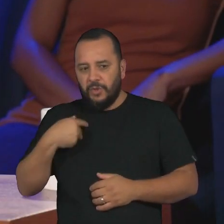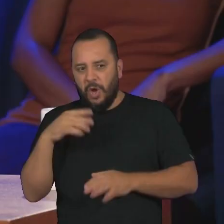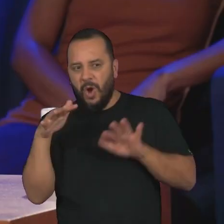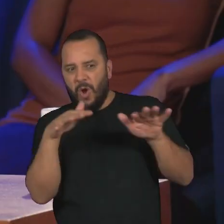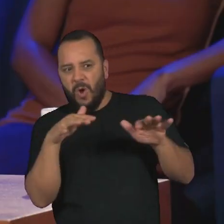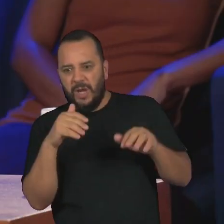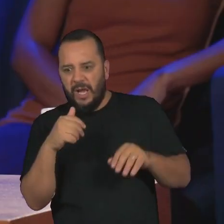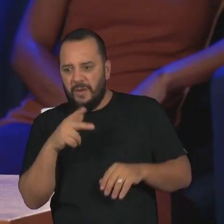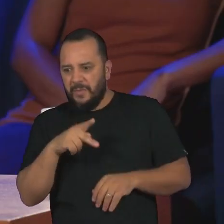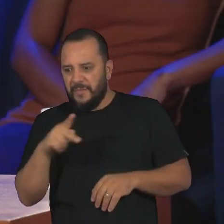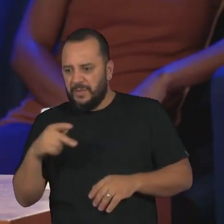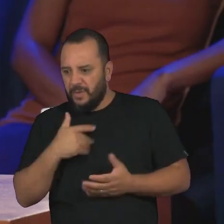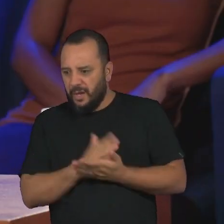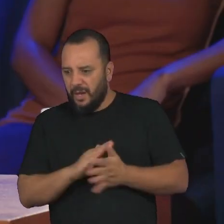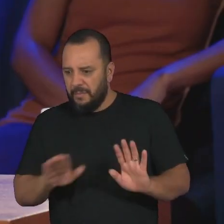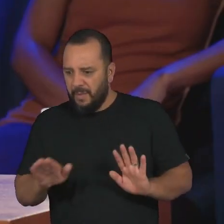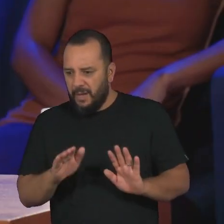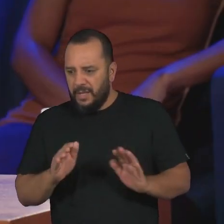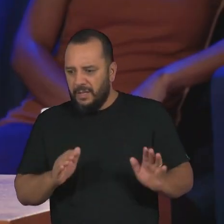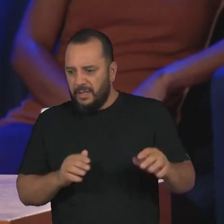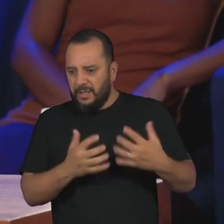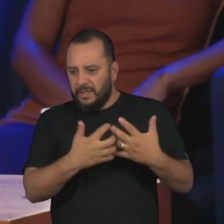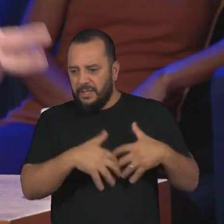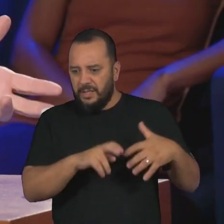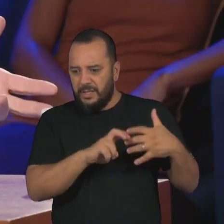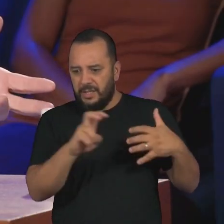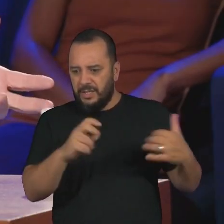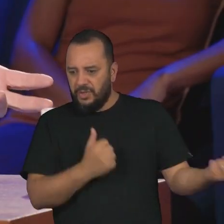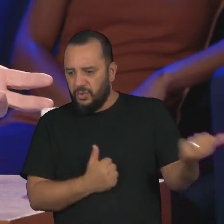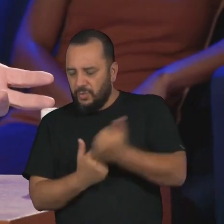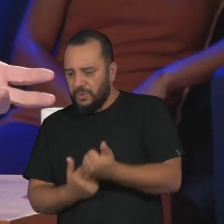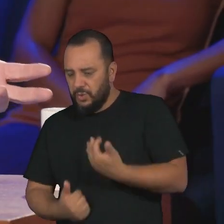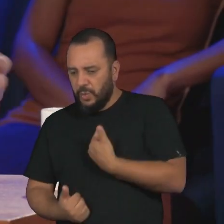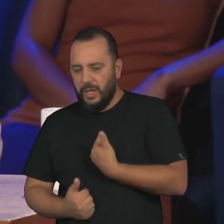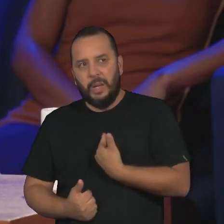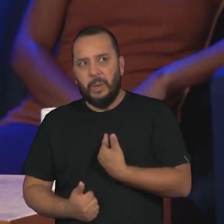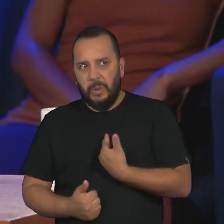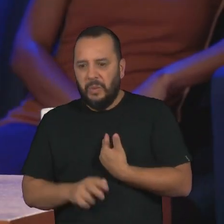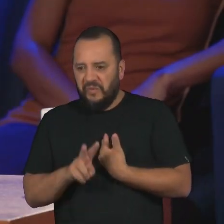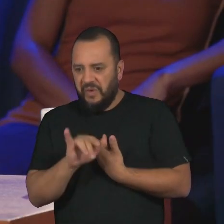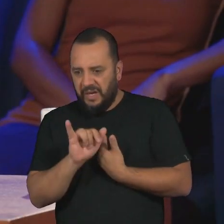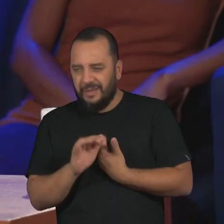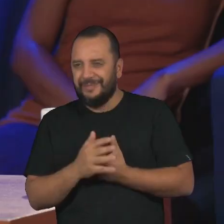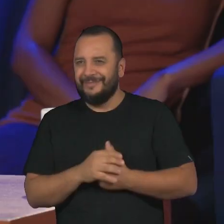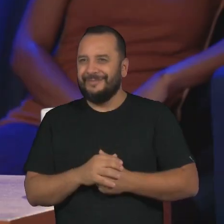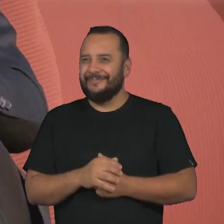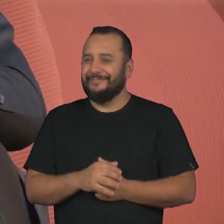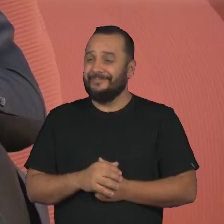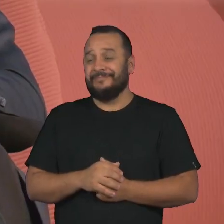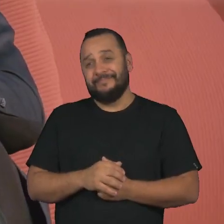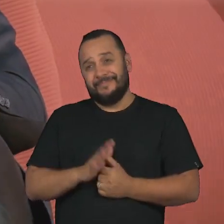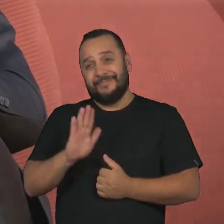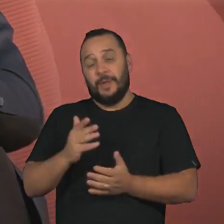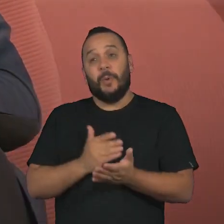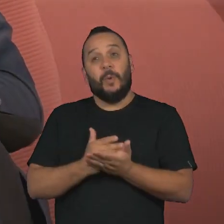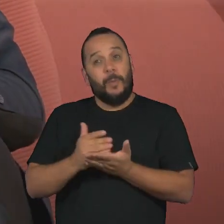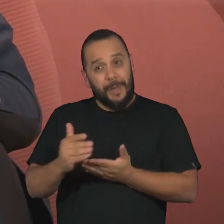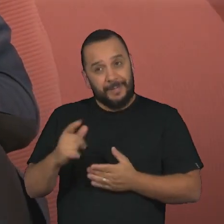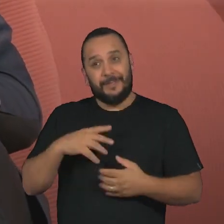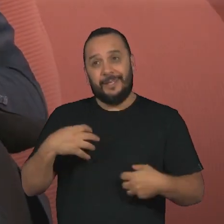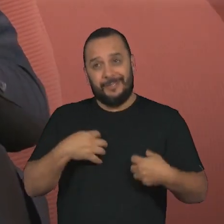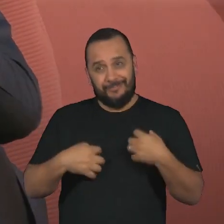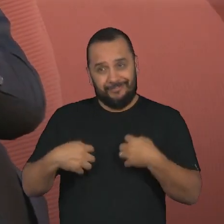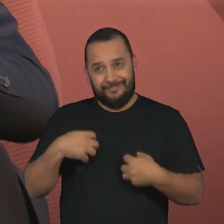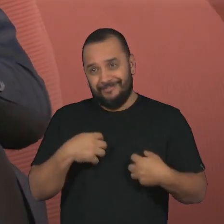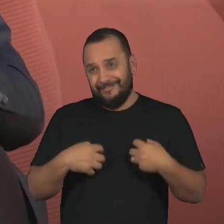vai acabar? Vai acabar minha profissão? Computador que vai educar a gente? Então, no começo ficou um pouco